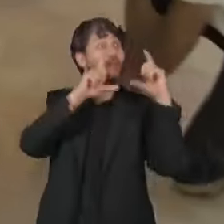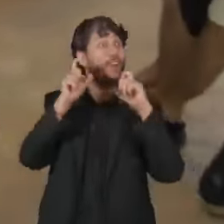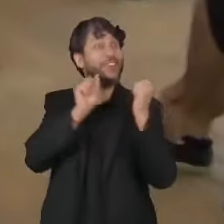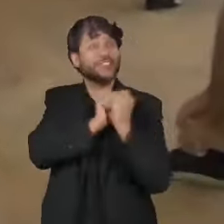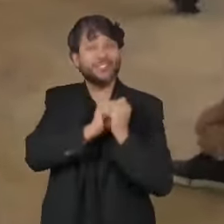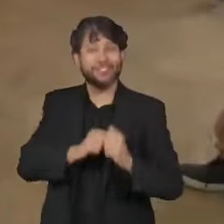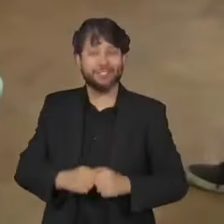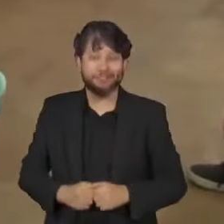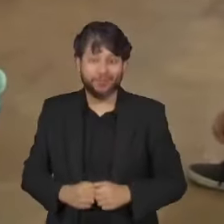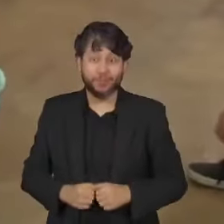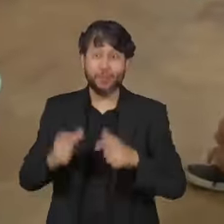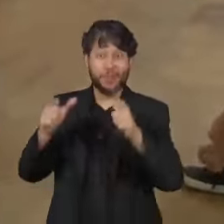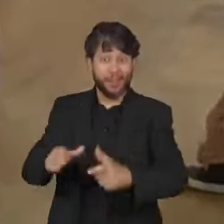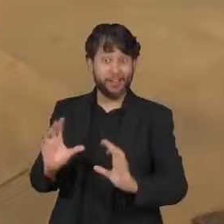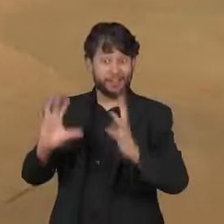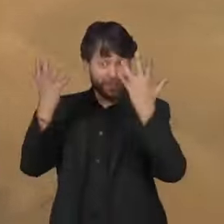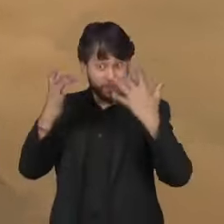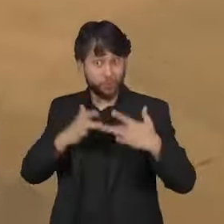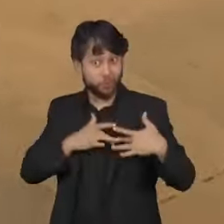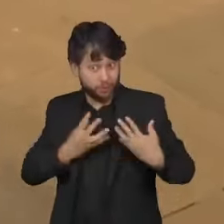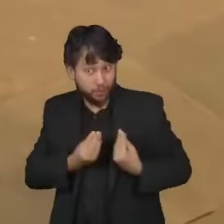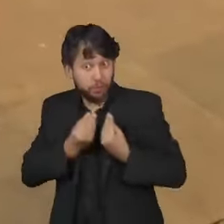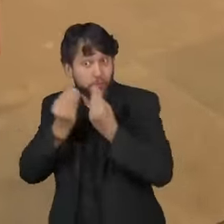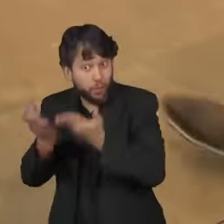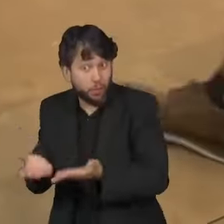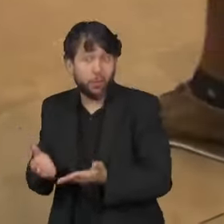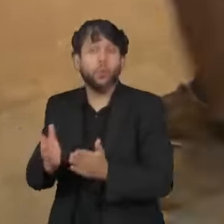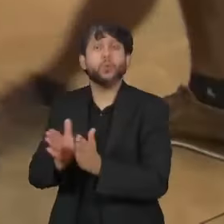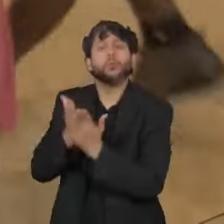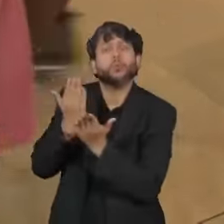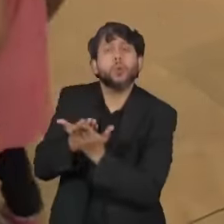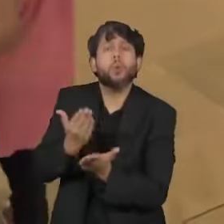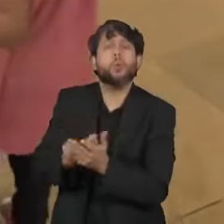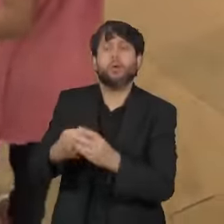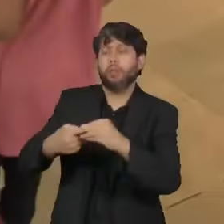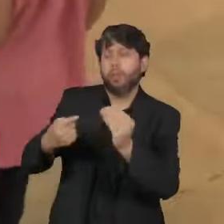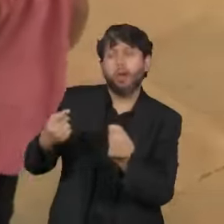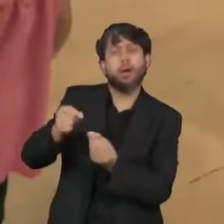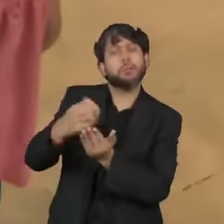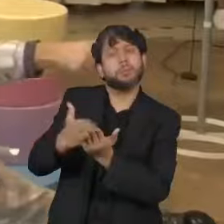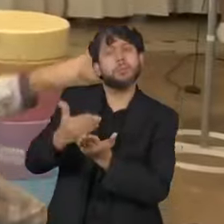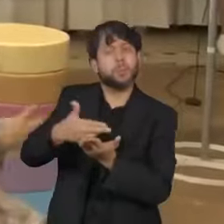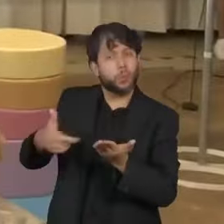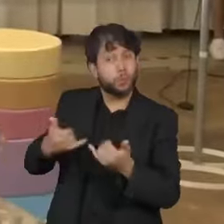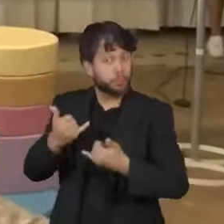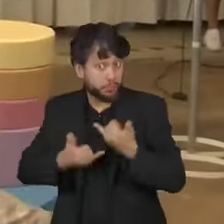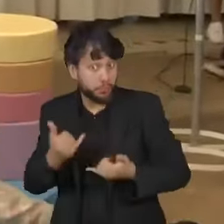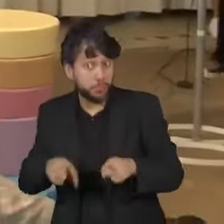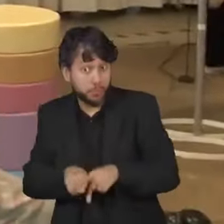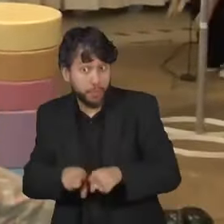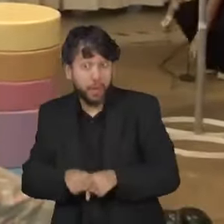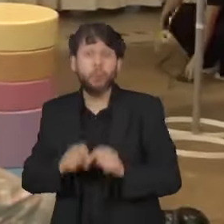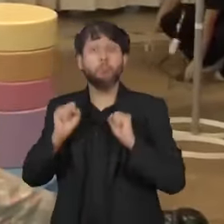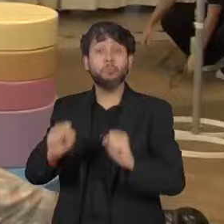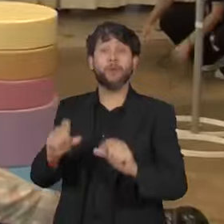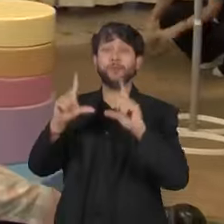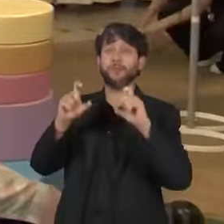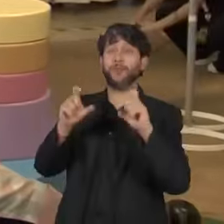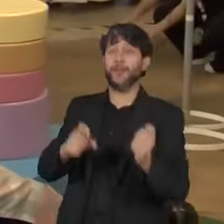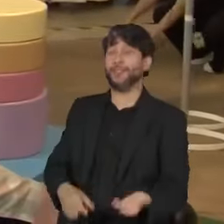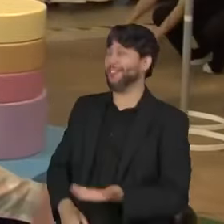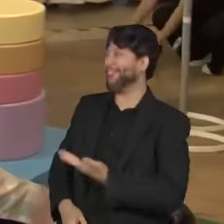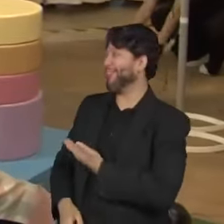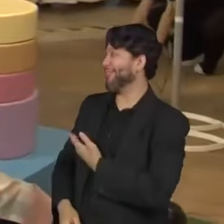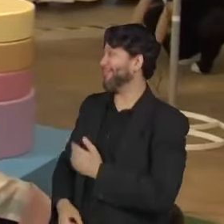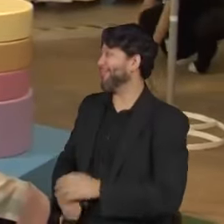né? No evento, além de entregar as doações de materiais escolares e brinquedos, as crianças também puderam tirar fotos com os